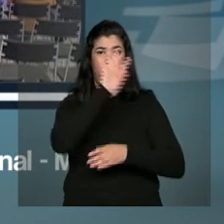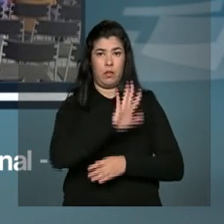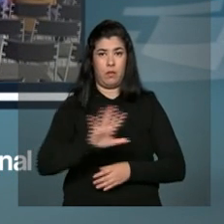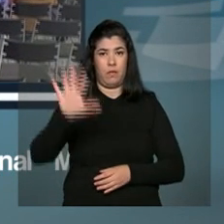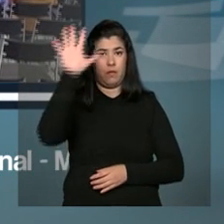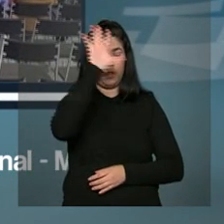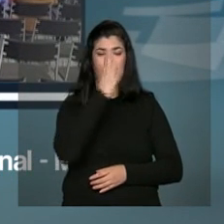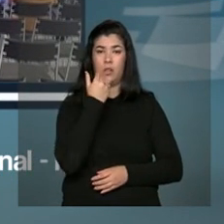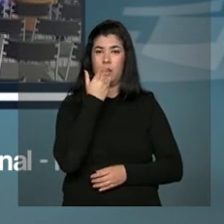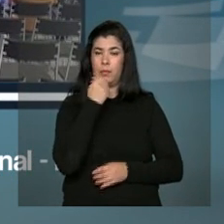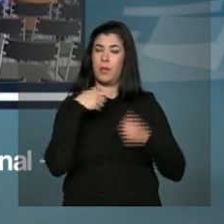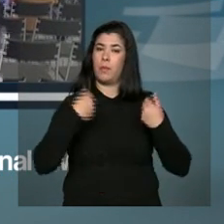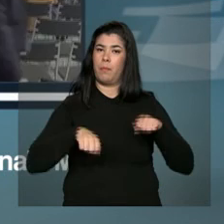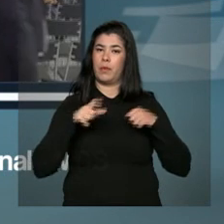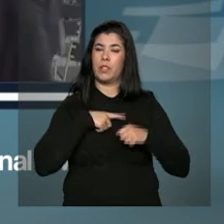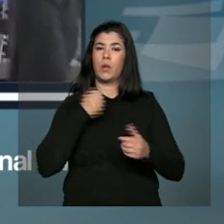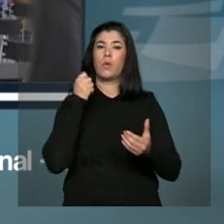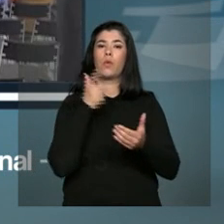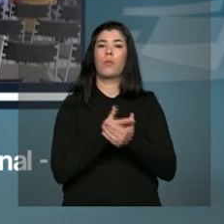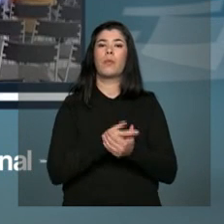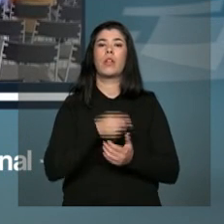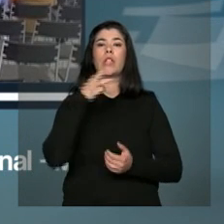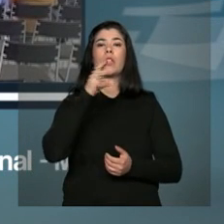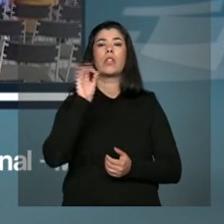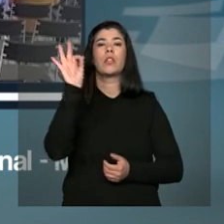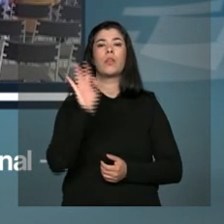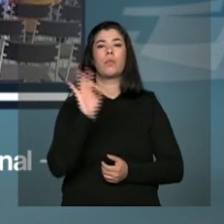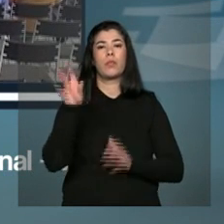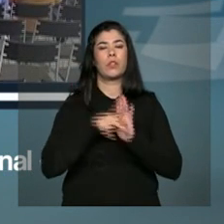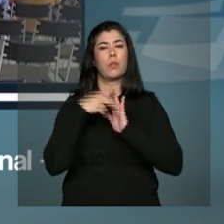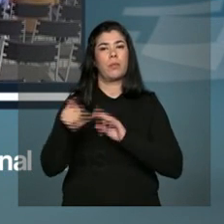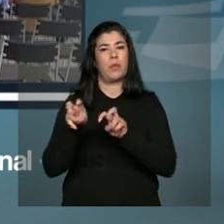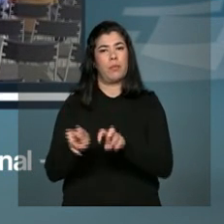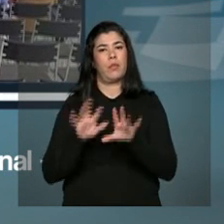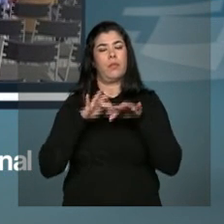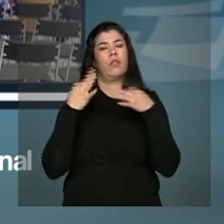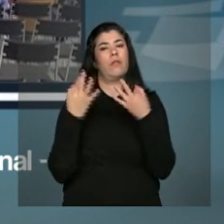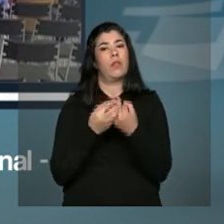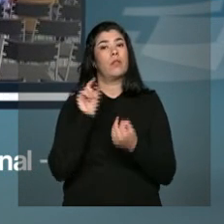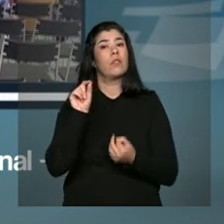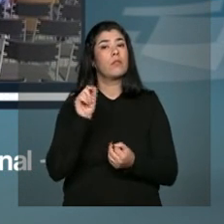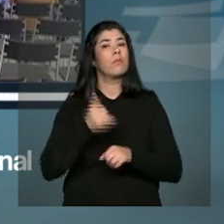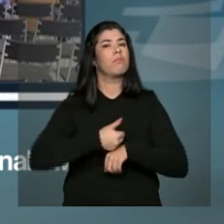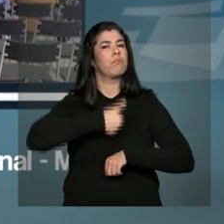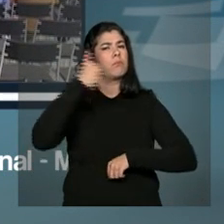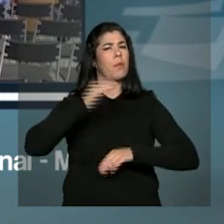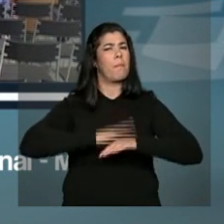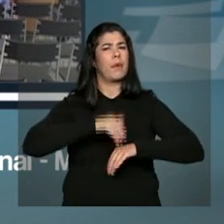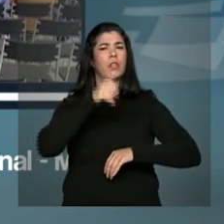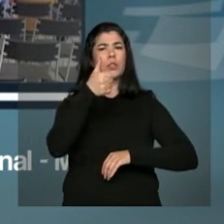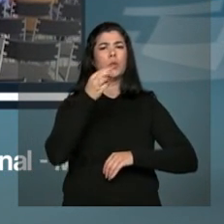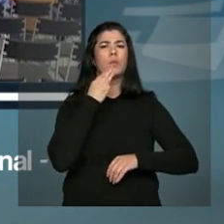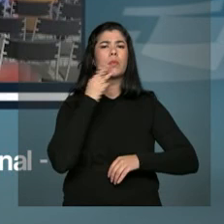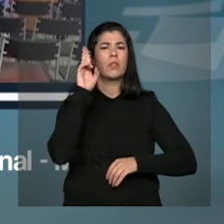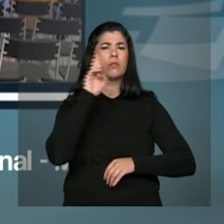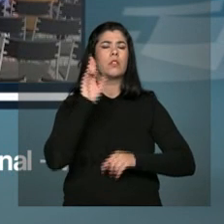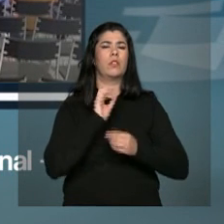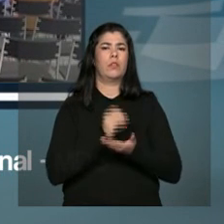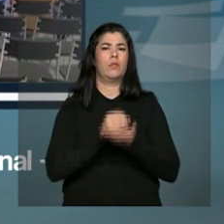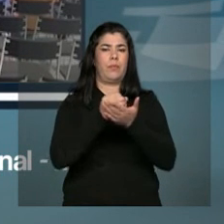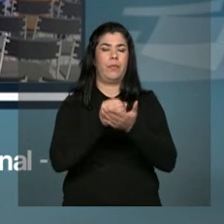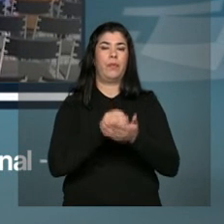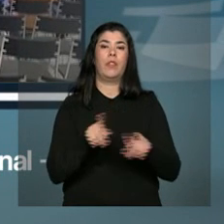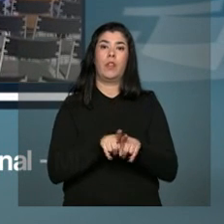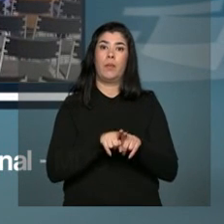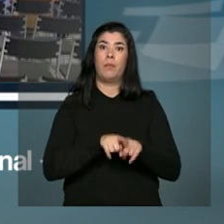de alimentos terão que ser compradas no mínimo 30% da agricultura familiar. Isso cria um mercado de mais de R$1 bilhão. Outra